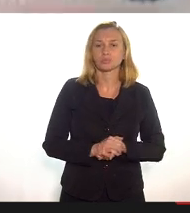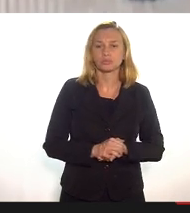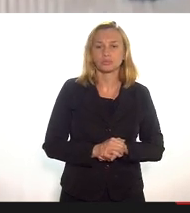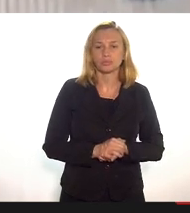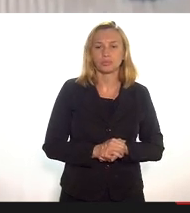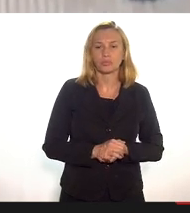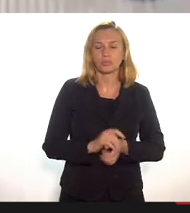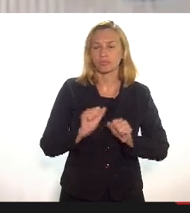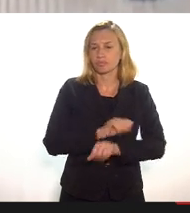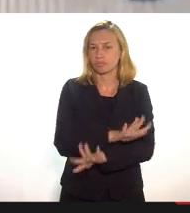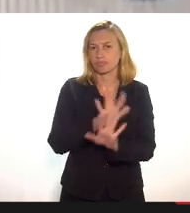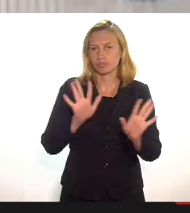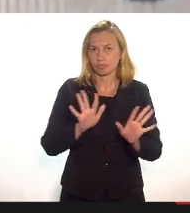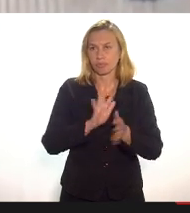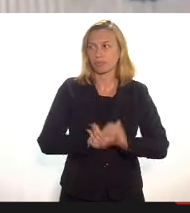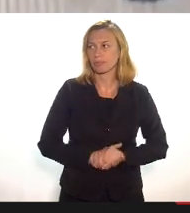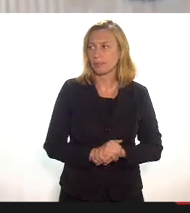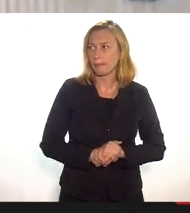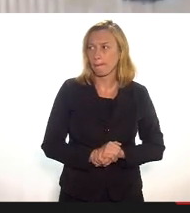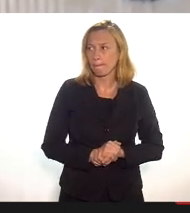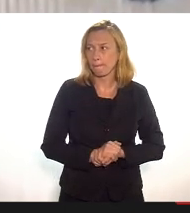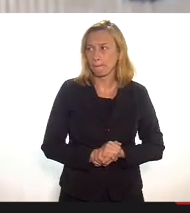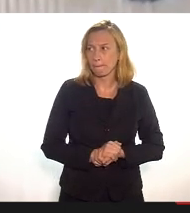com transparência